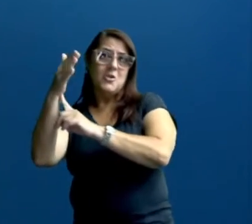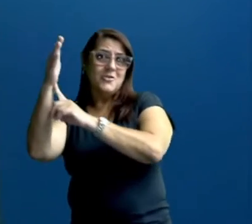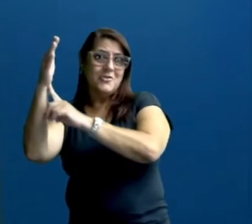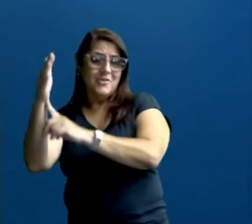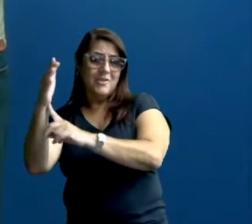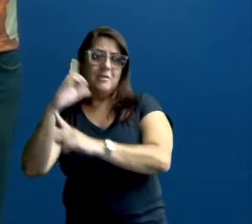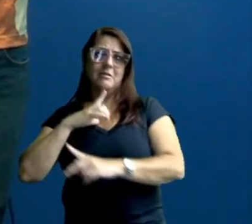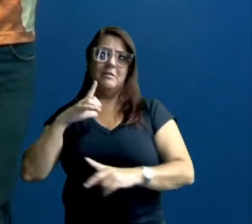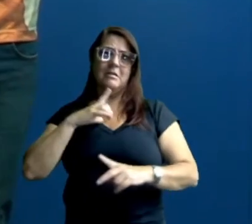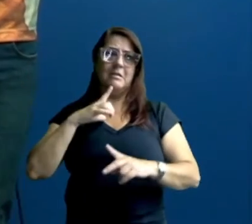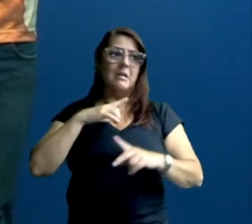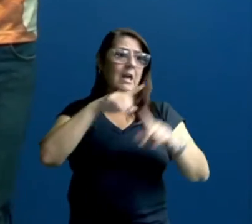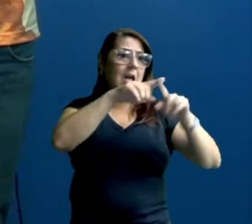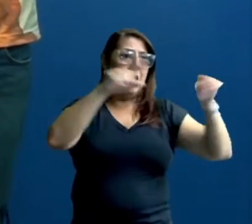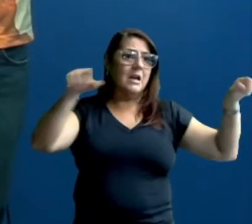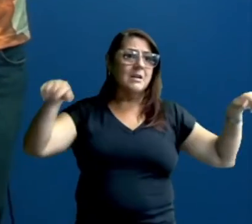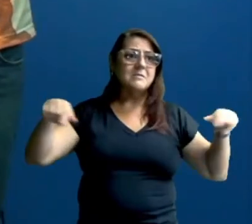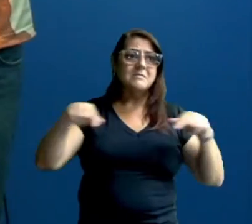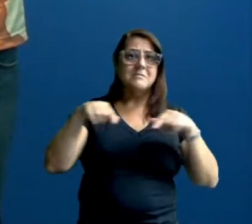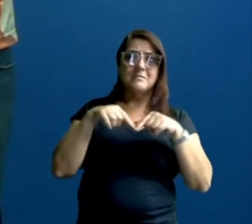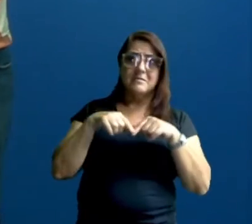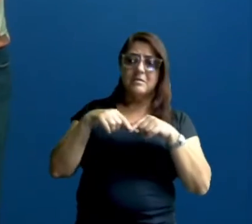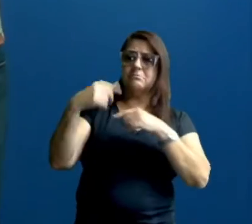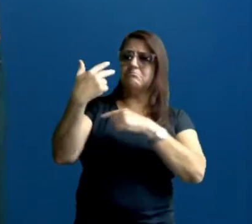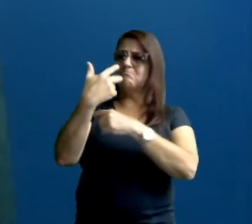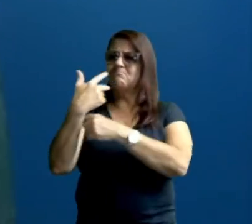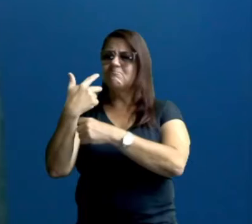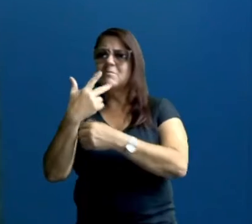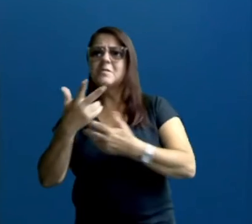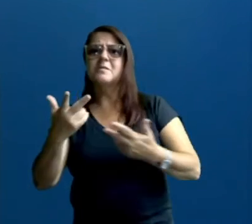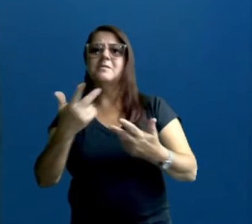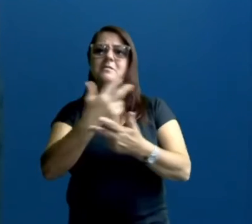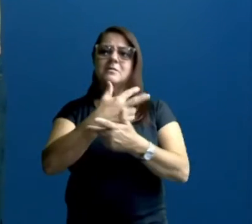gente tem aqui nesse estúdio e que possibilitam a vocês